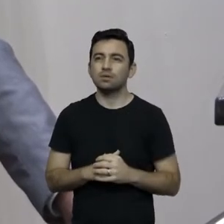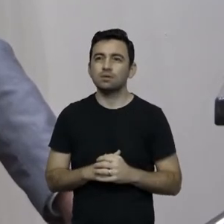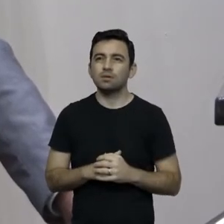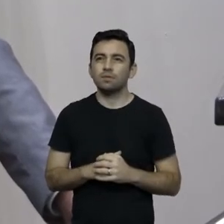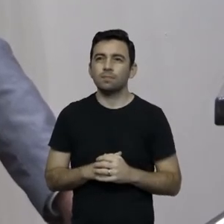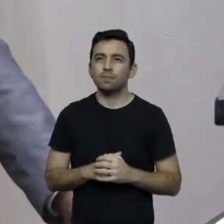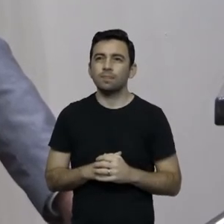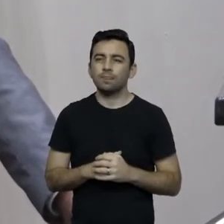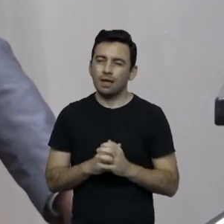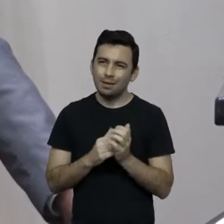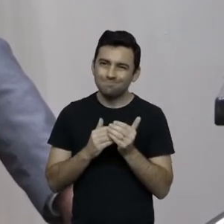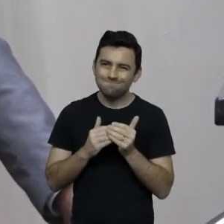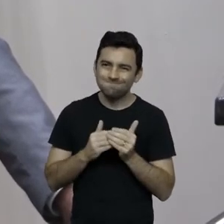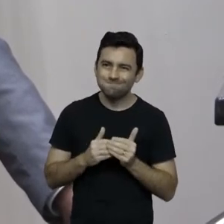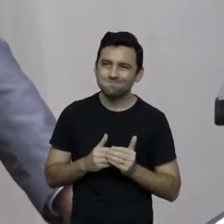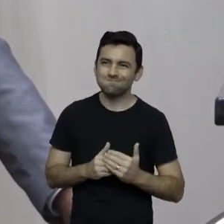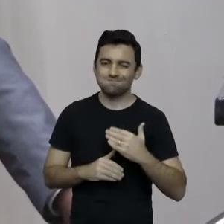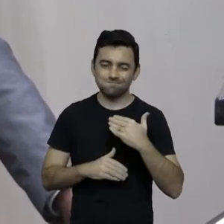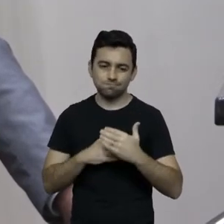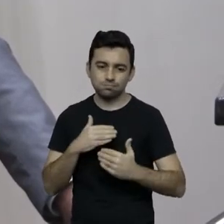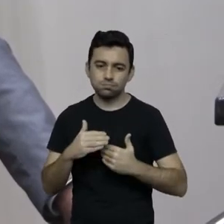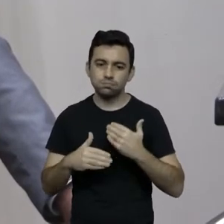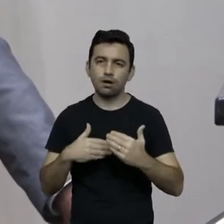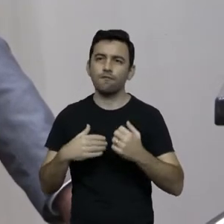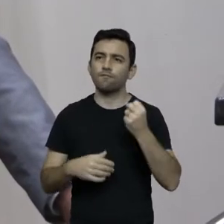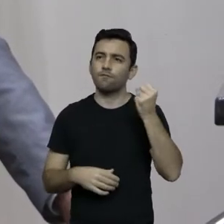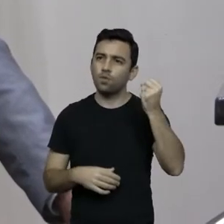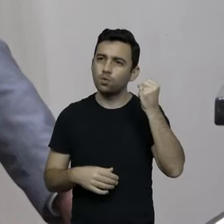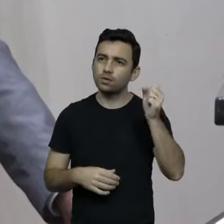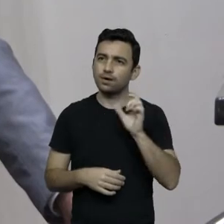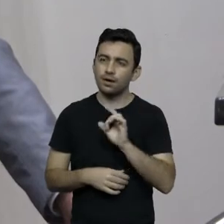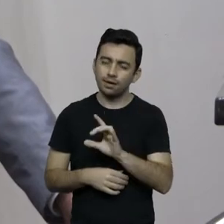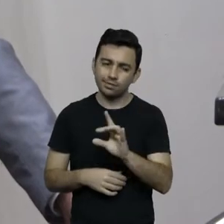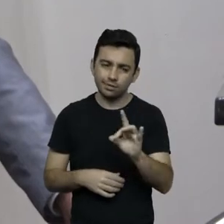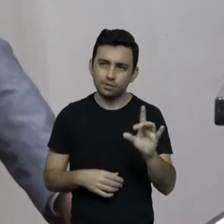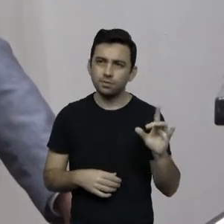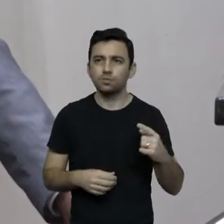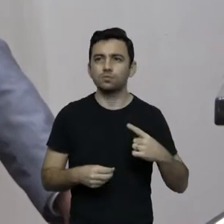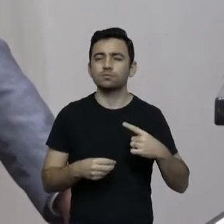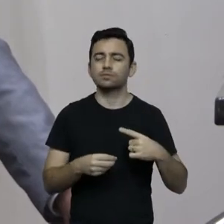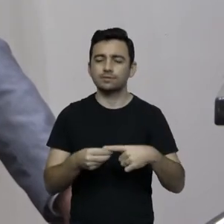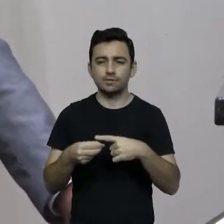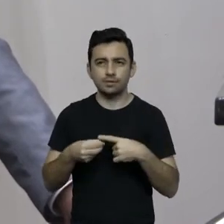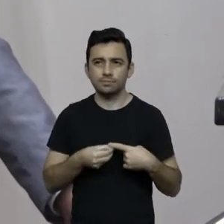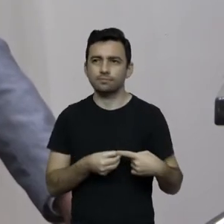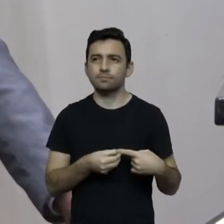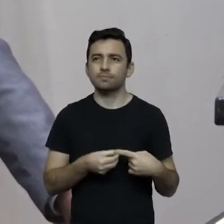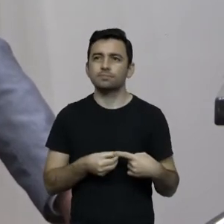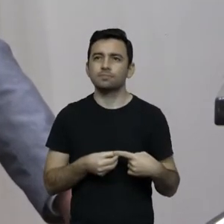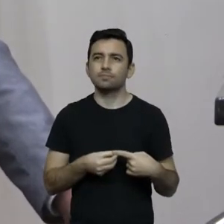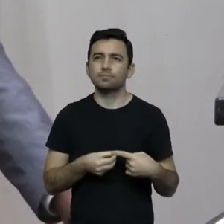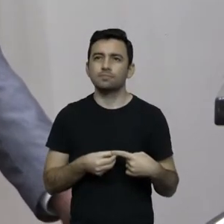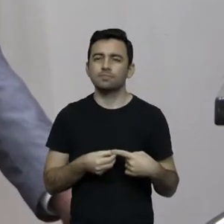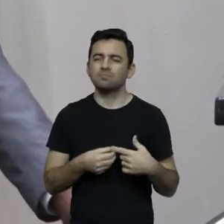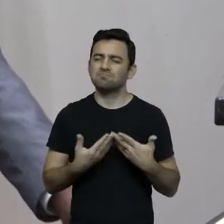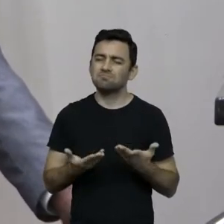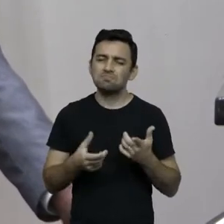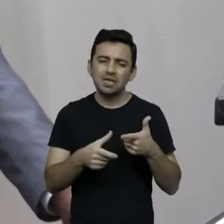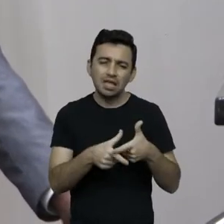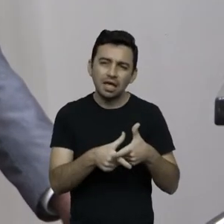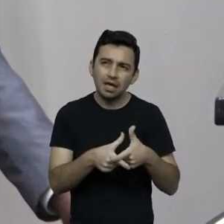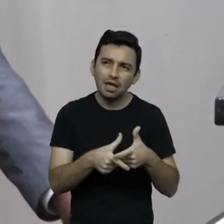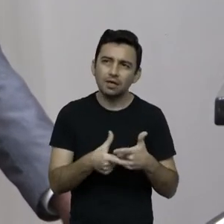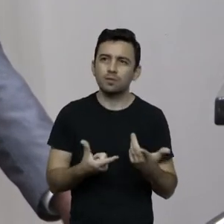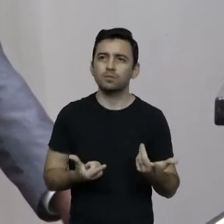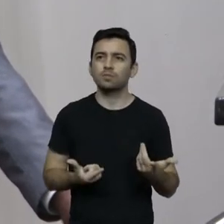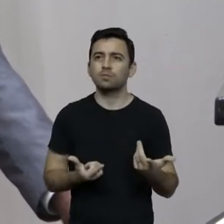da força é de cada um dos nossos municípios seja ele pequeno